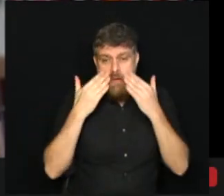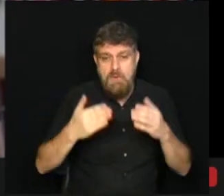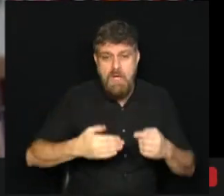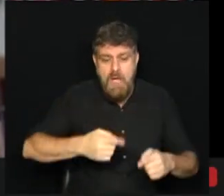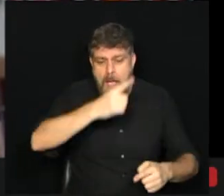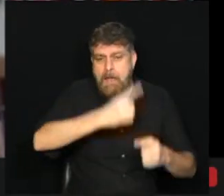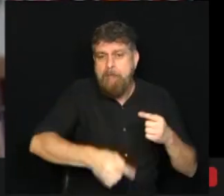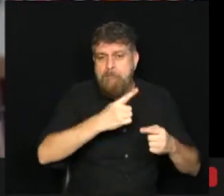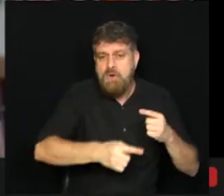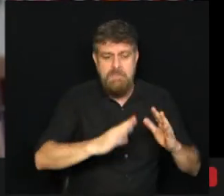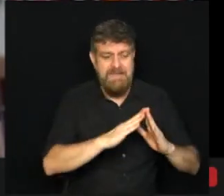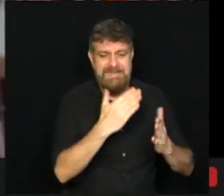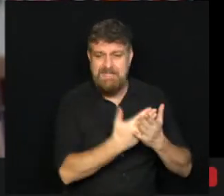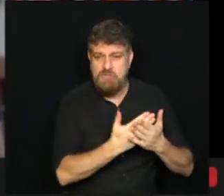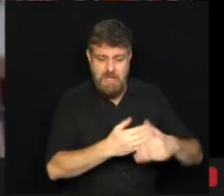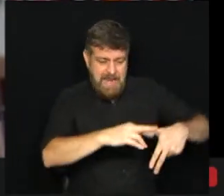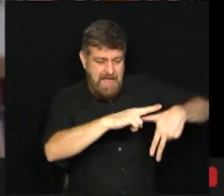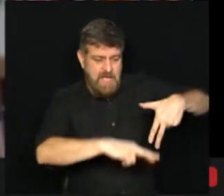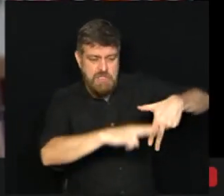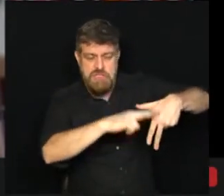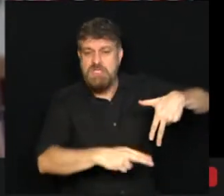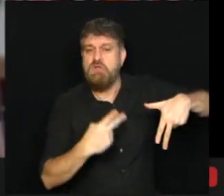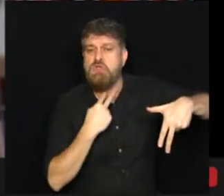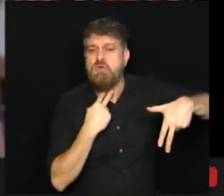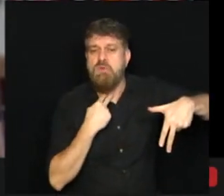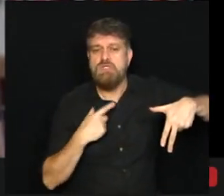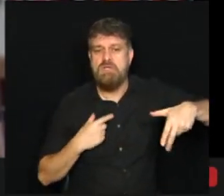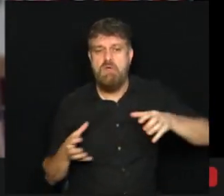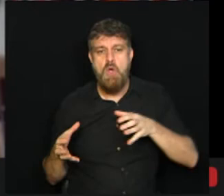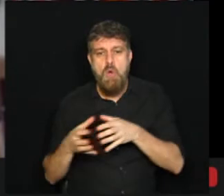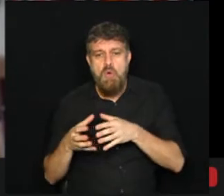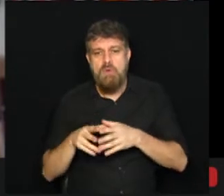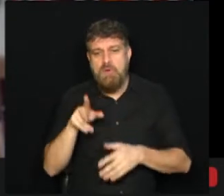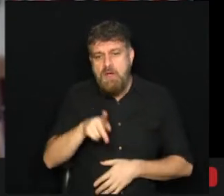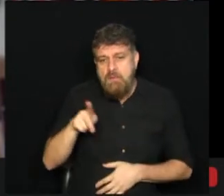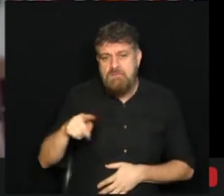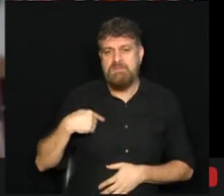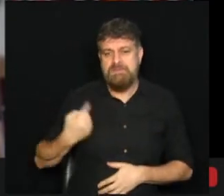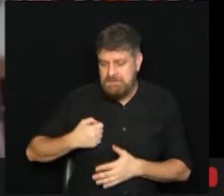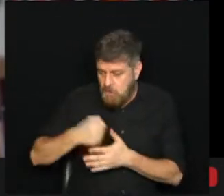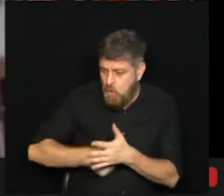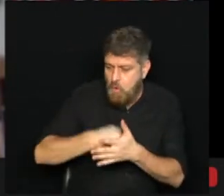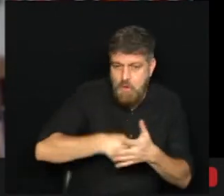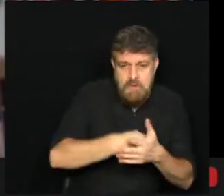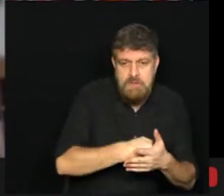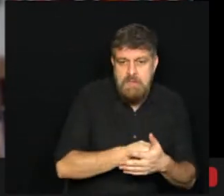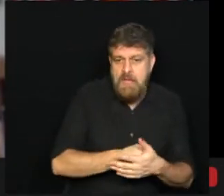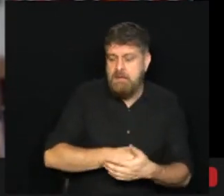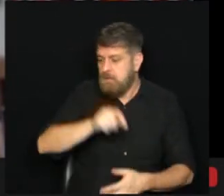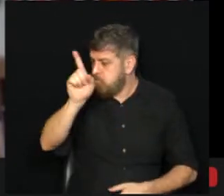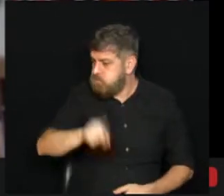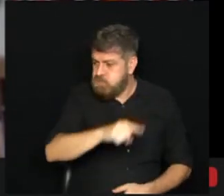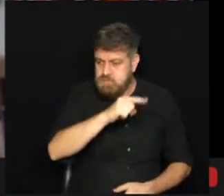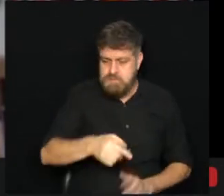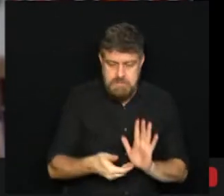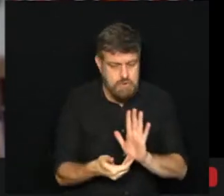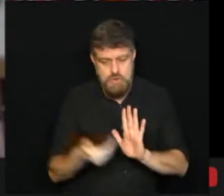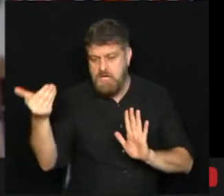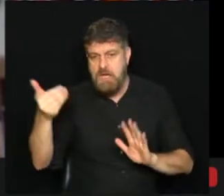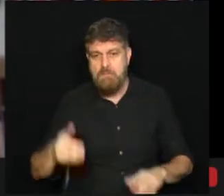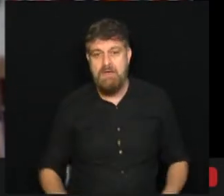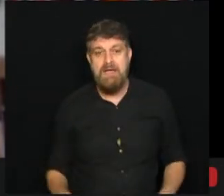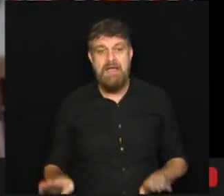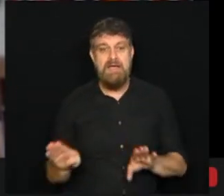de gênero nas escolas. Por meio do movimento, da organização dos professores, nós conseguimos barrar essa discussão. E o segundo momento foi a Escola